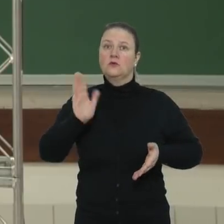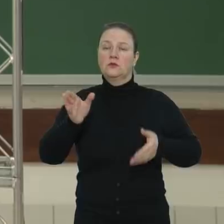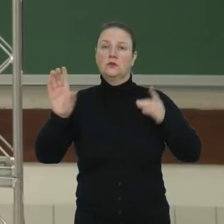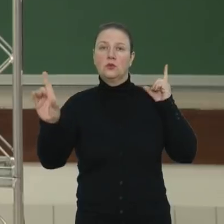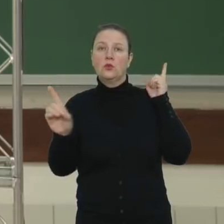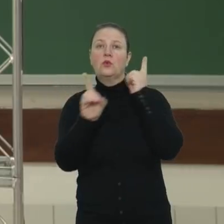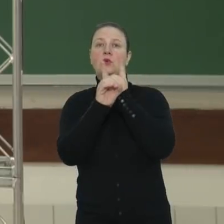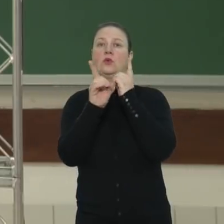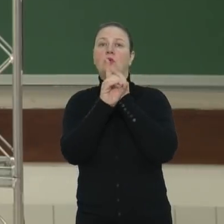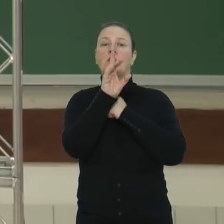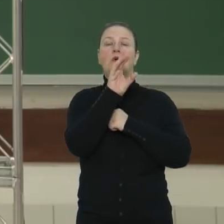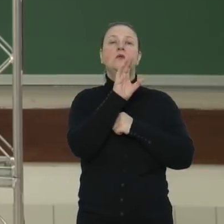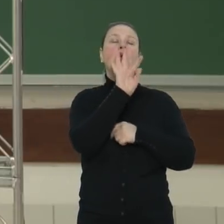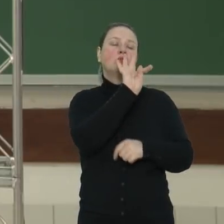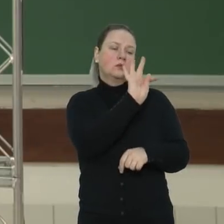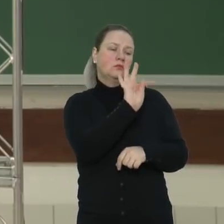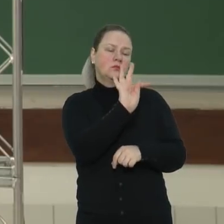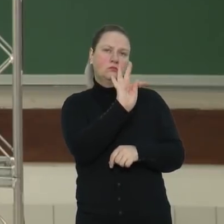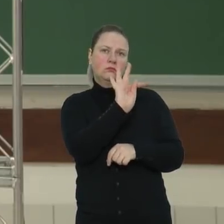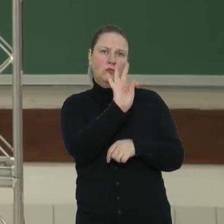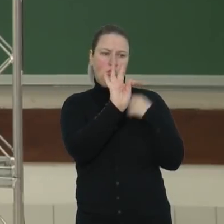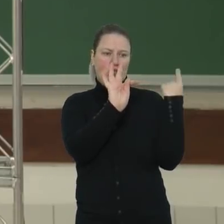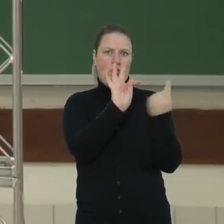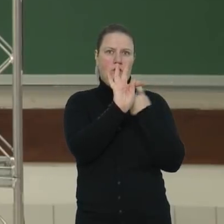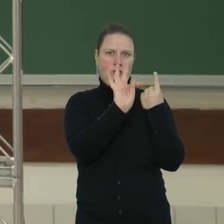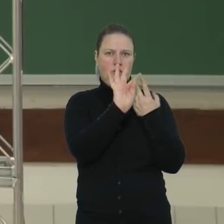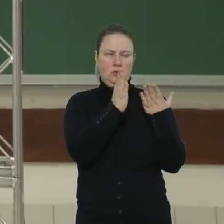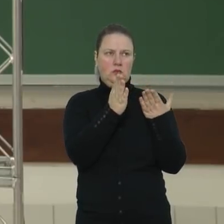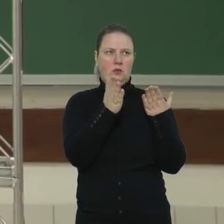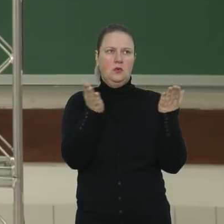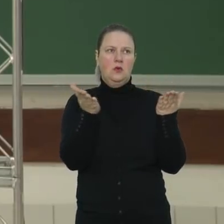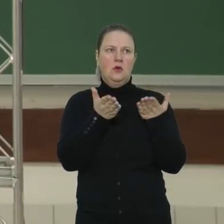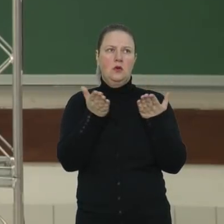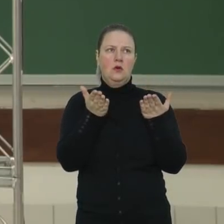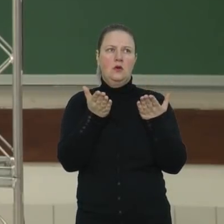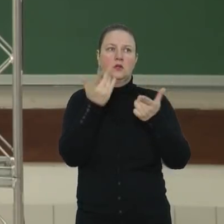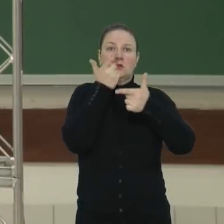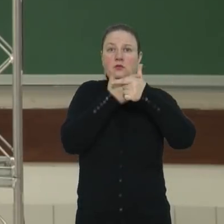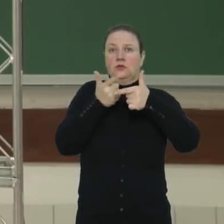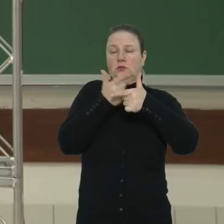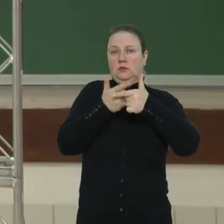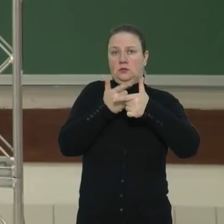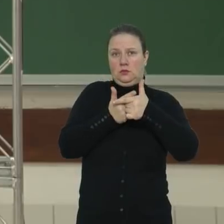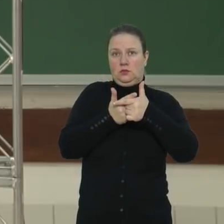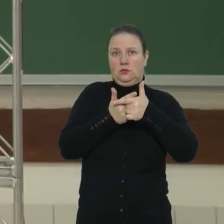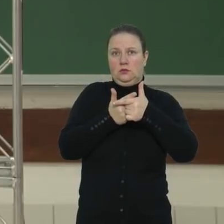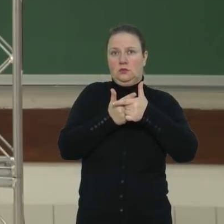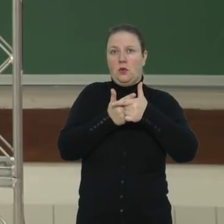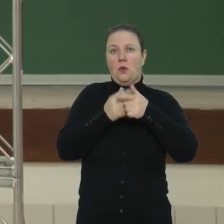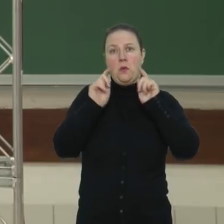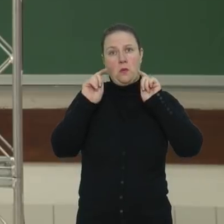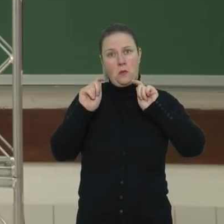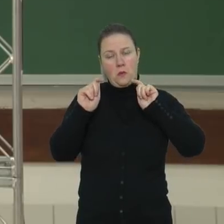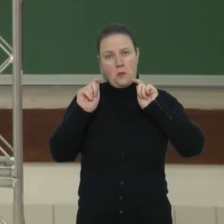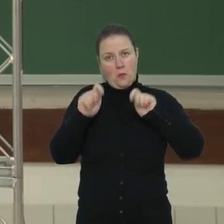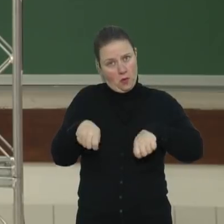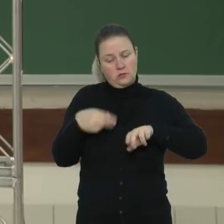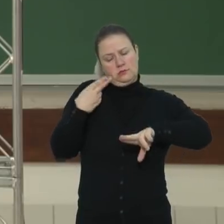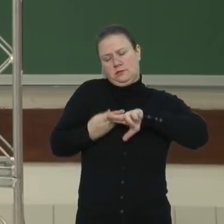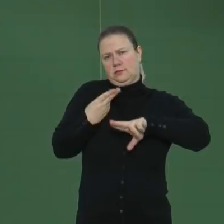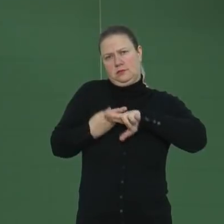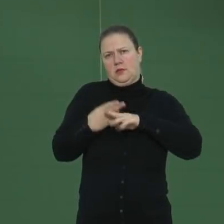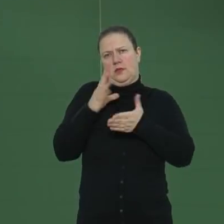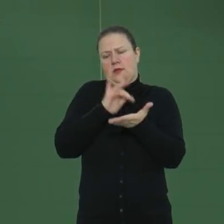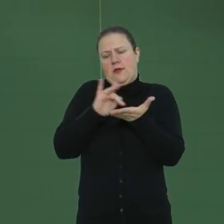aqui isolado no segundo membro, e vou fazer o que agora? Fazer essa minha divisão aqui. Vocês usaram calculadora em casa? Eu imagino que sim,